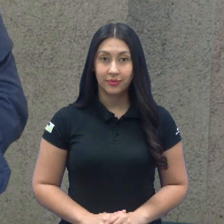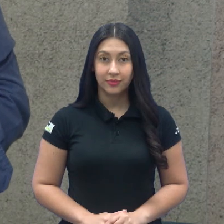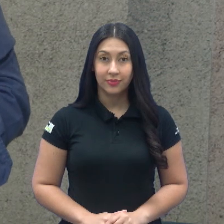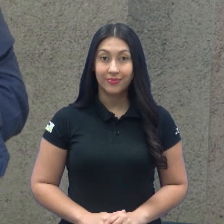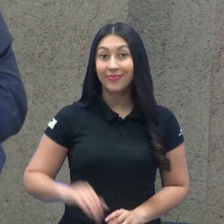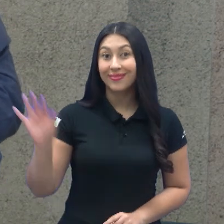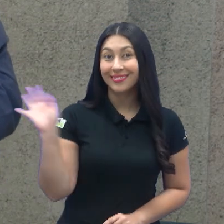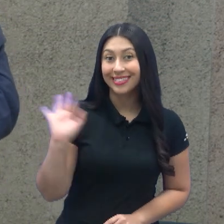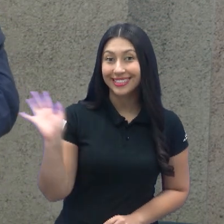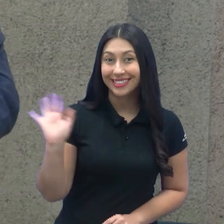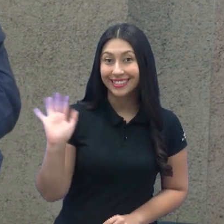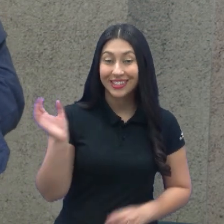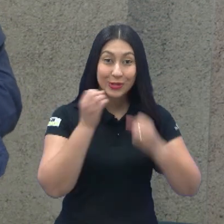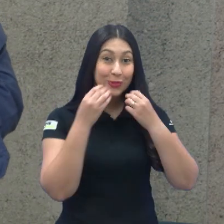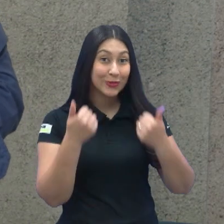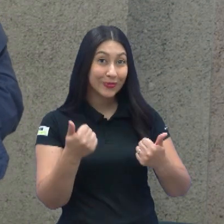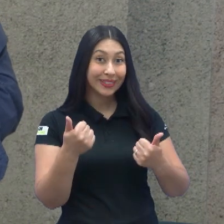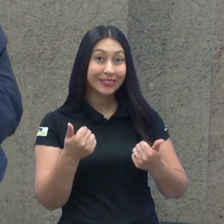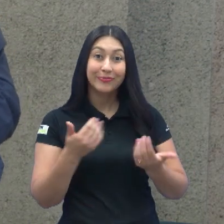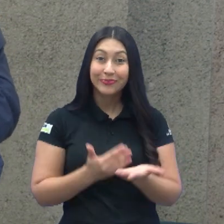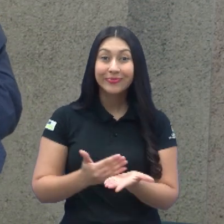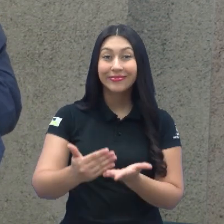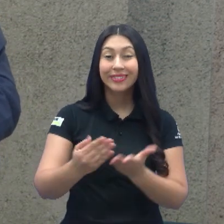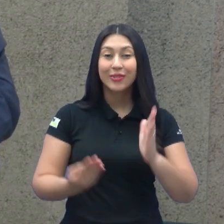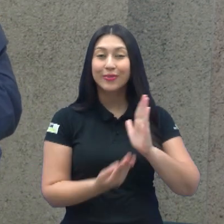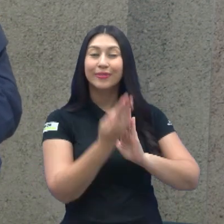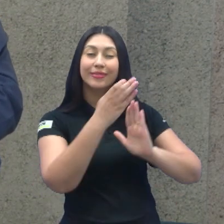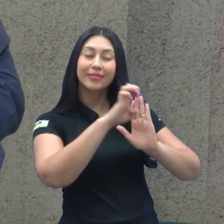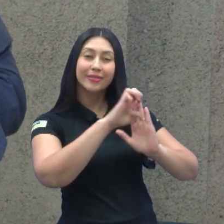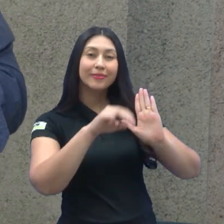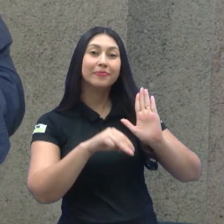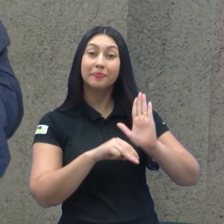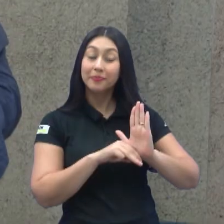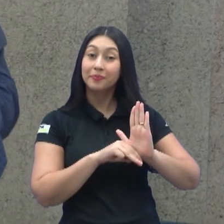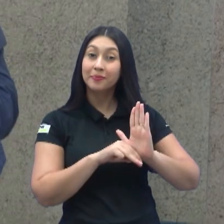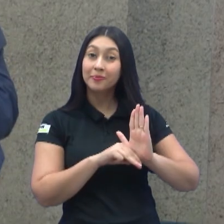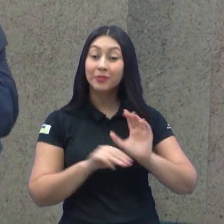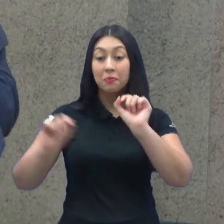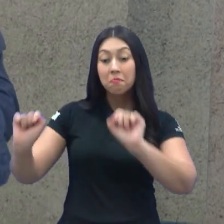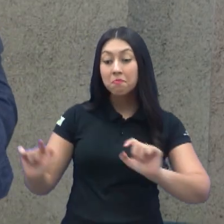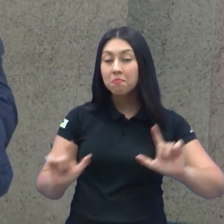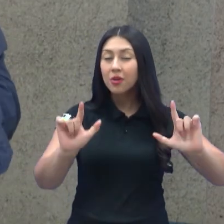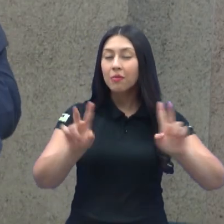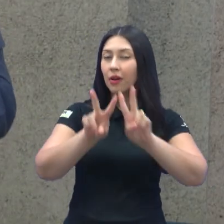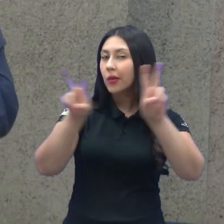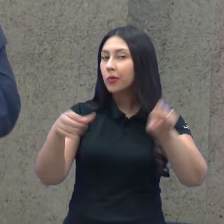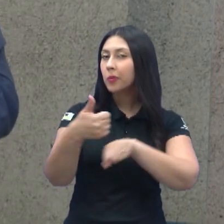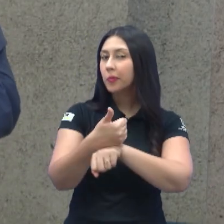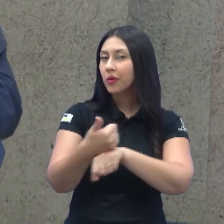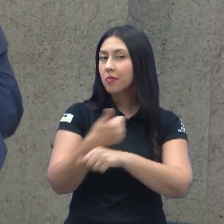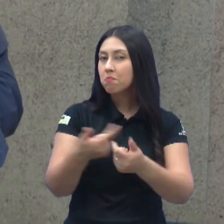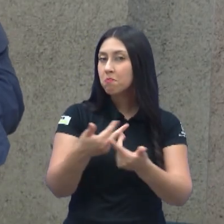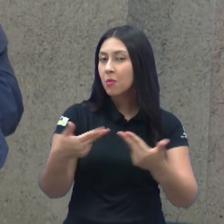Fala pessoal, tudo certo? Está começando mais um Estação Mercado, o seu programa sobre carreiras, tendências